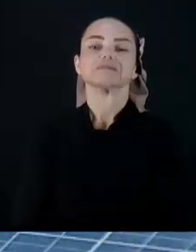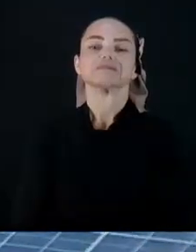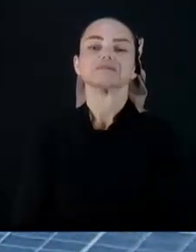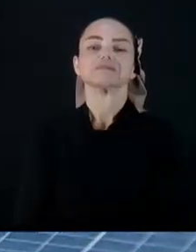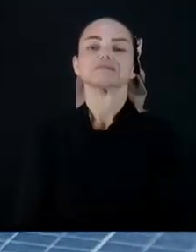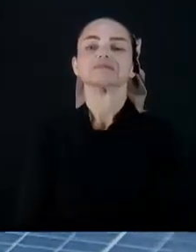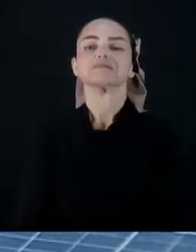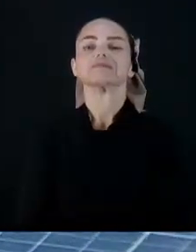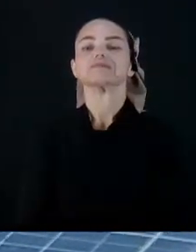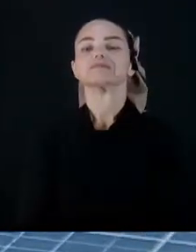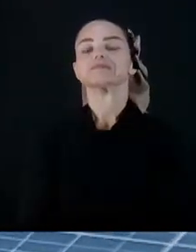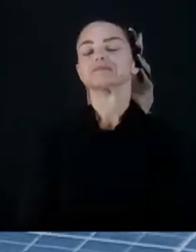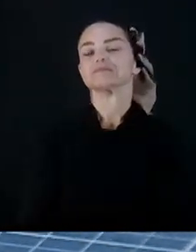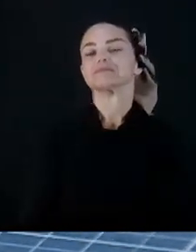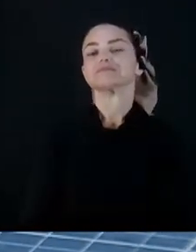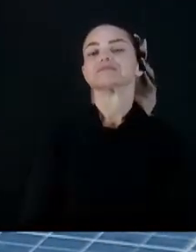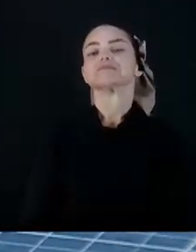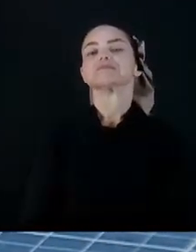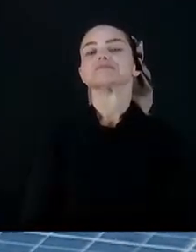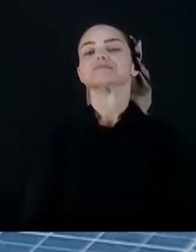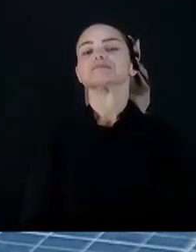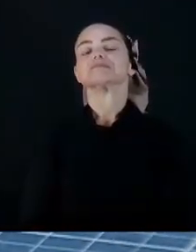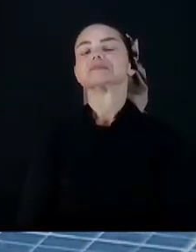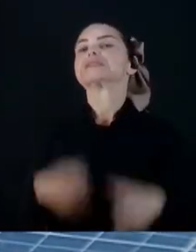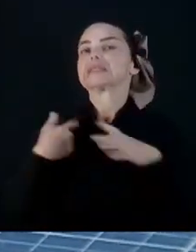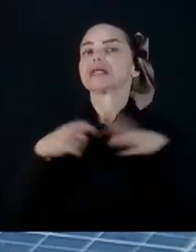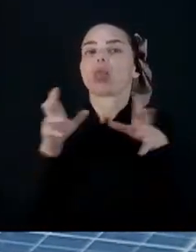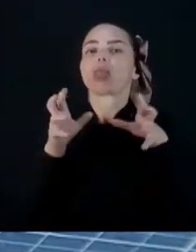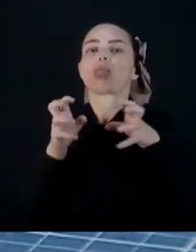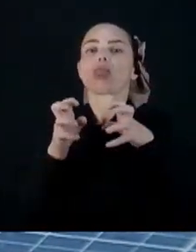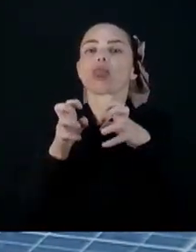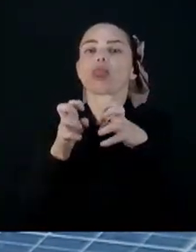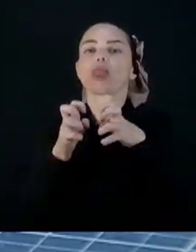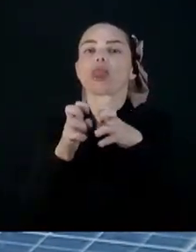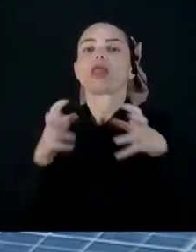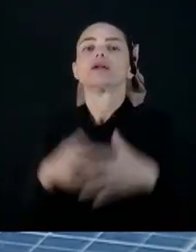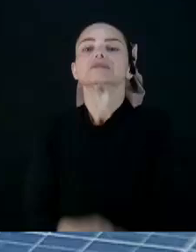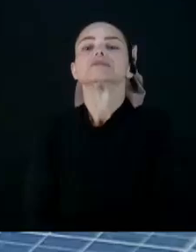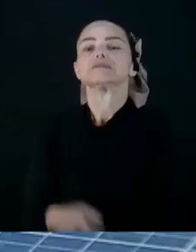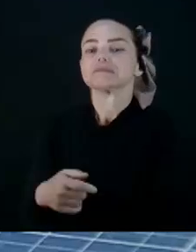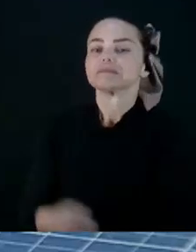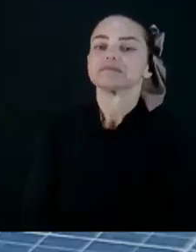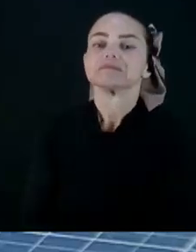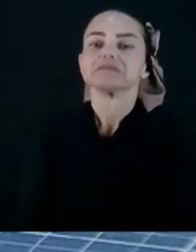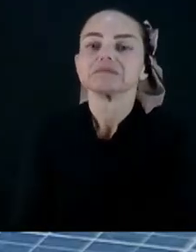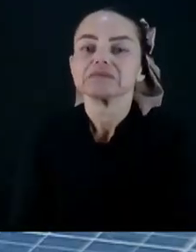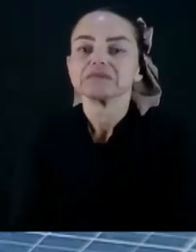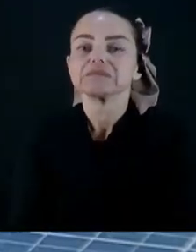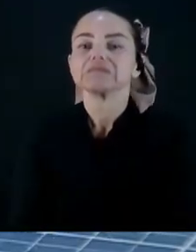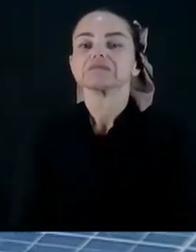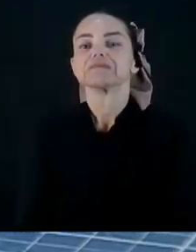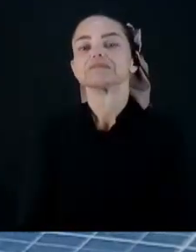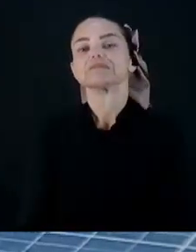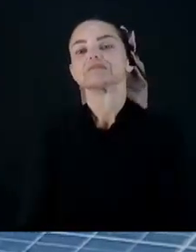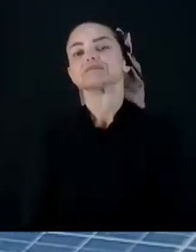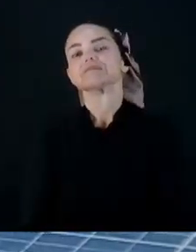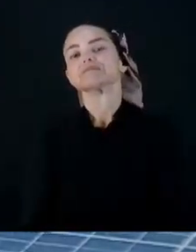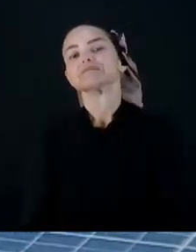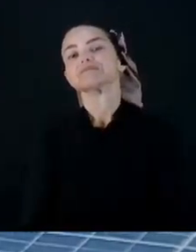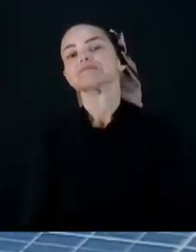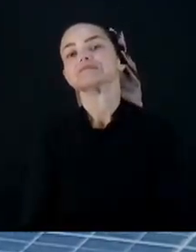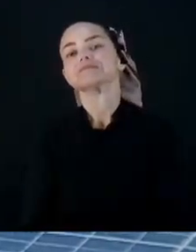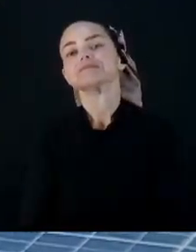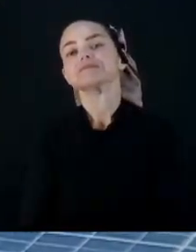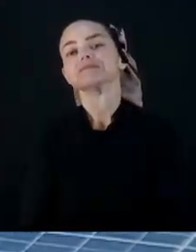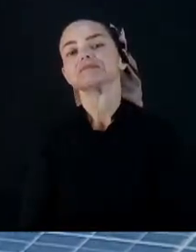automaticamente ele dá uma vincada aqui na dobra, tá? Quando a gente termina de costurar, automaticamente ele dá uma vincada. Se você sentir mais segurança, você vem